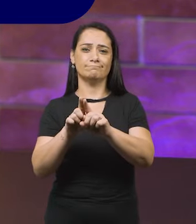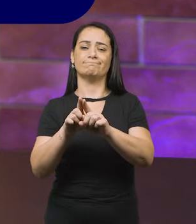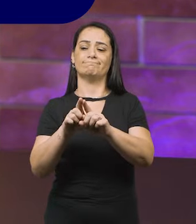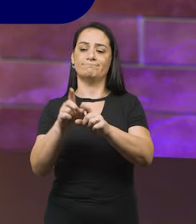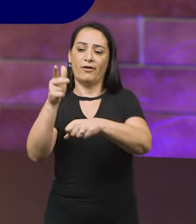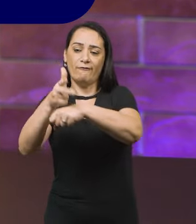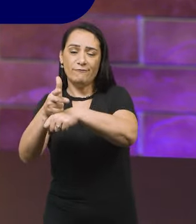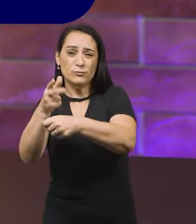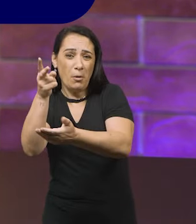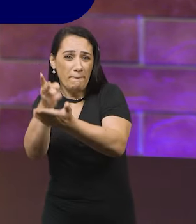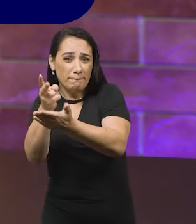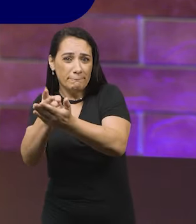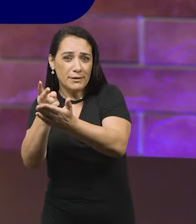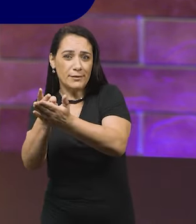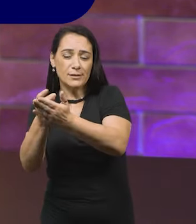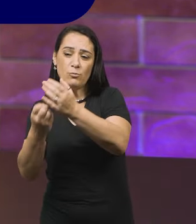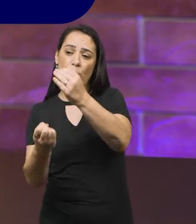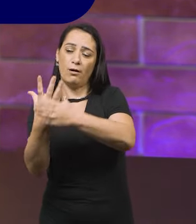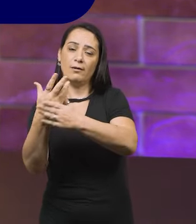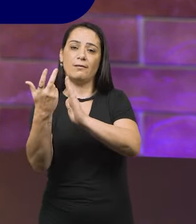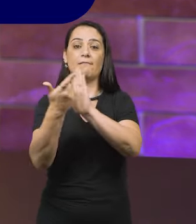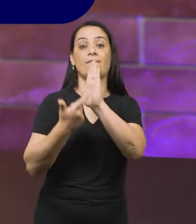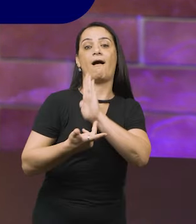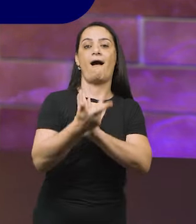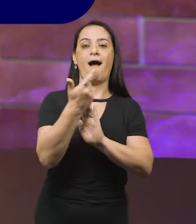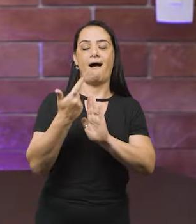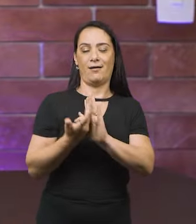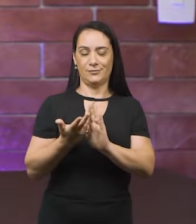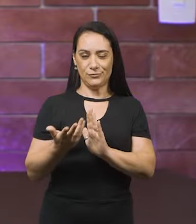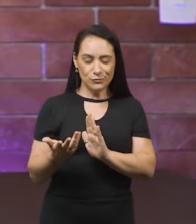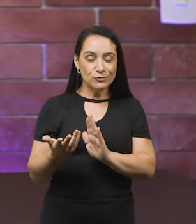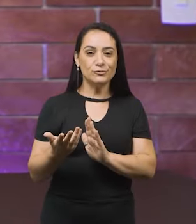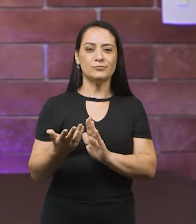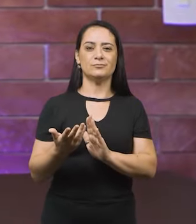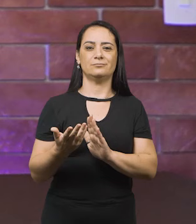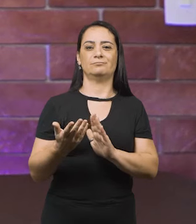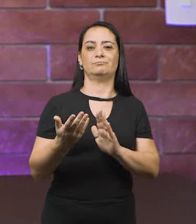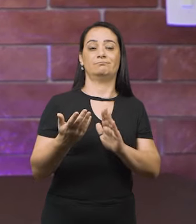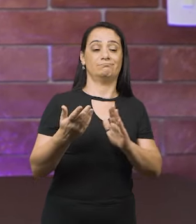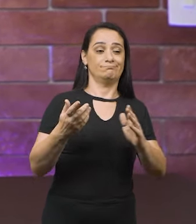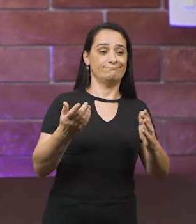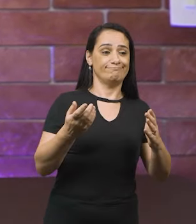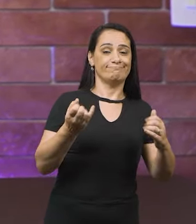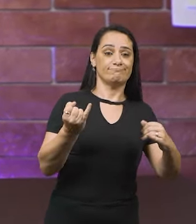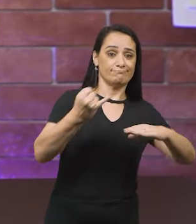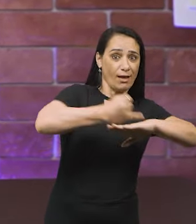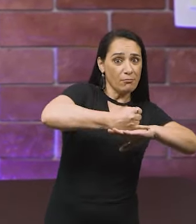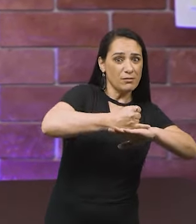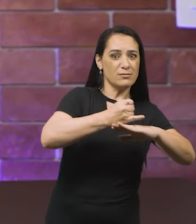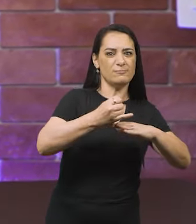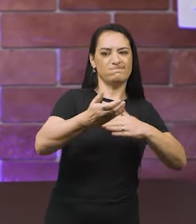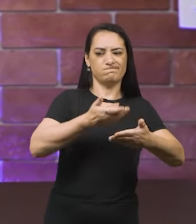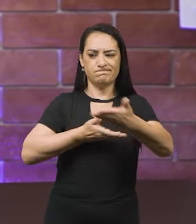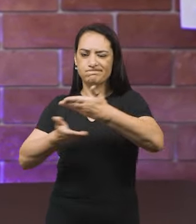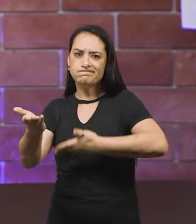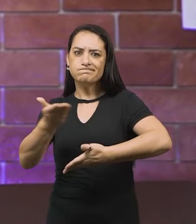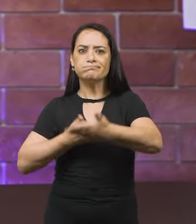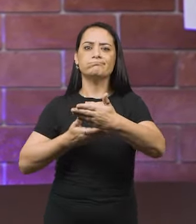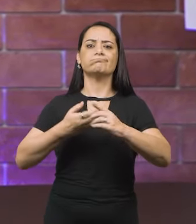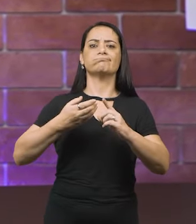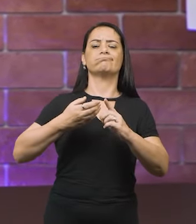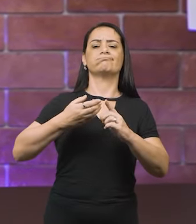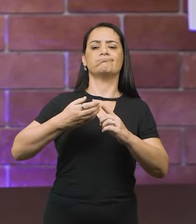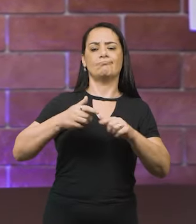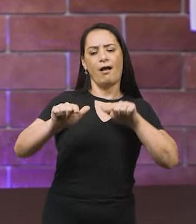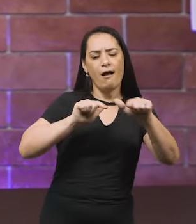tempo que você cria uma arte para esse mesmo vídeo no Illustrator. Tudo isso em aplicações que se conversam e garante